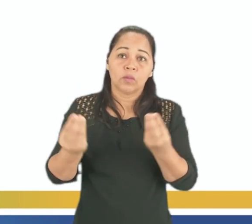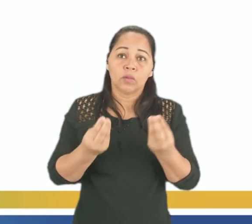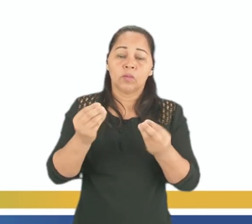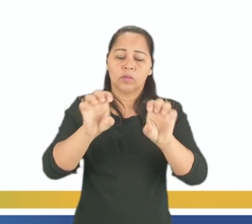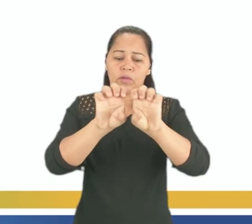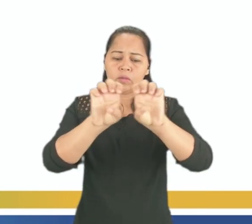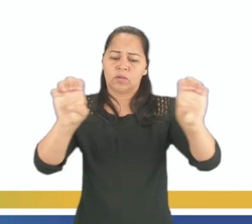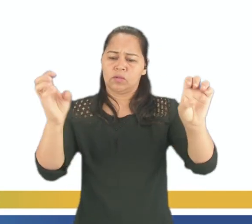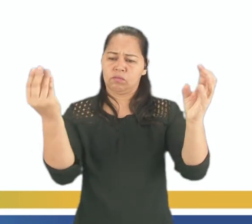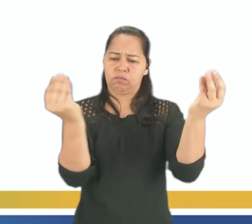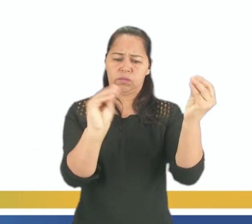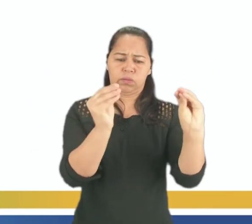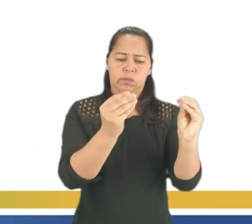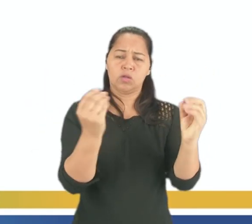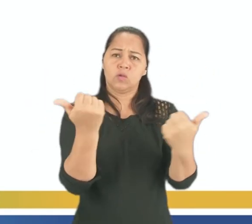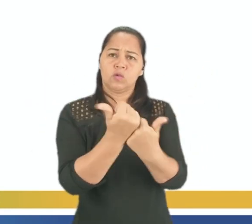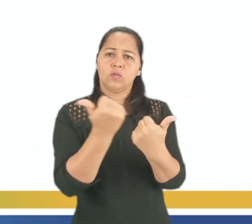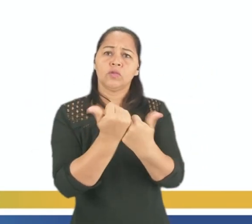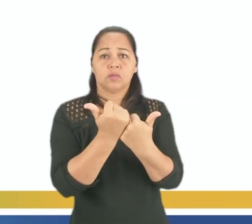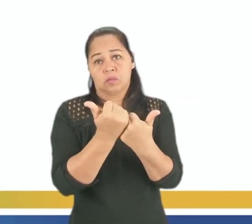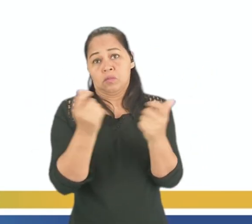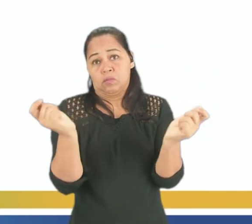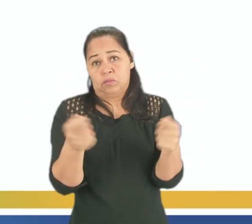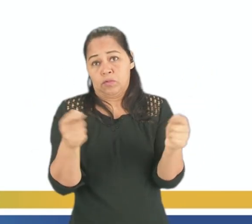equações pelo método da substituição.